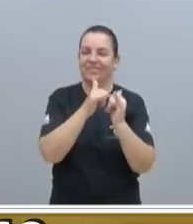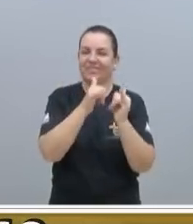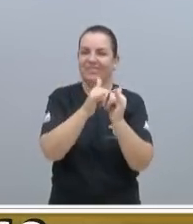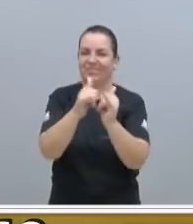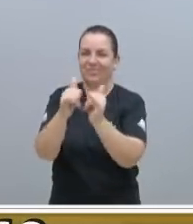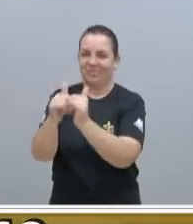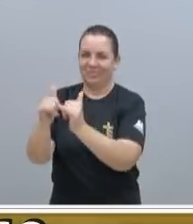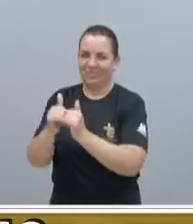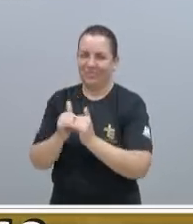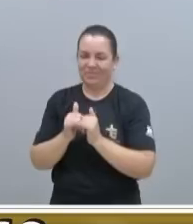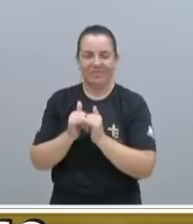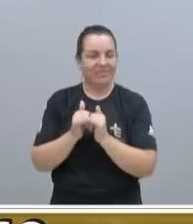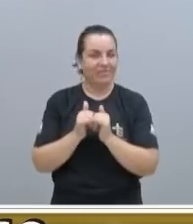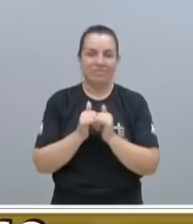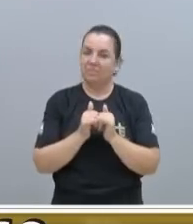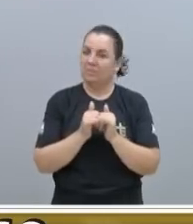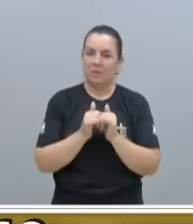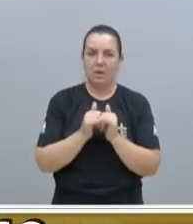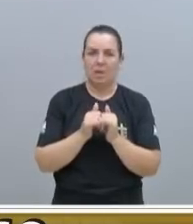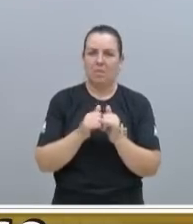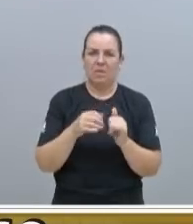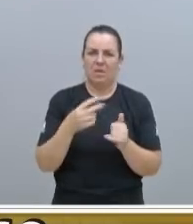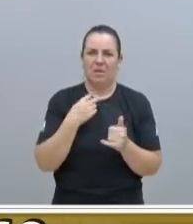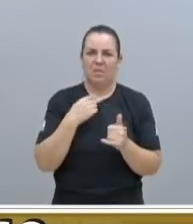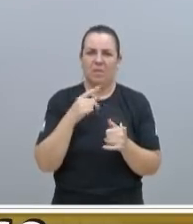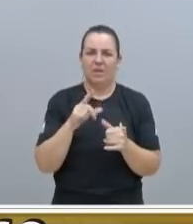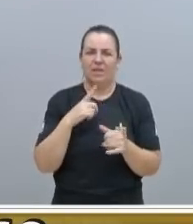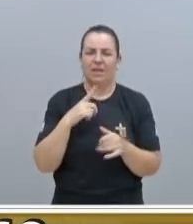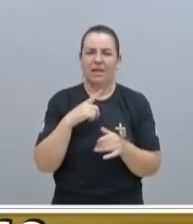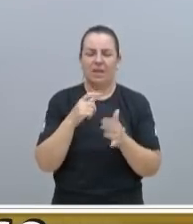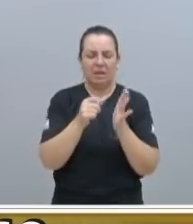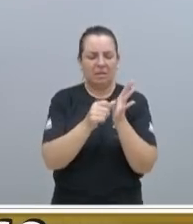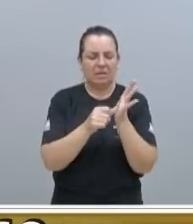para que não haja resquícios feridas